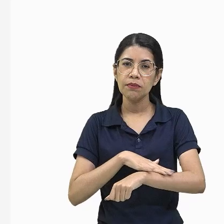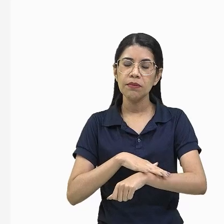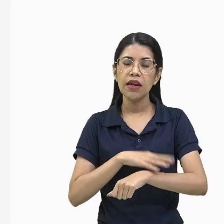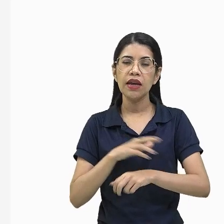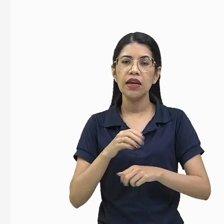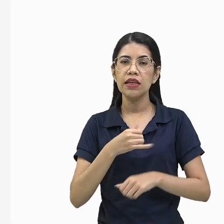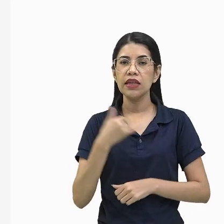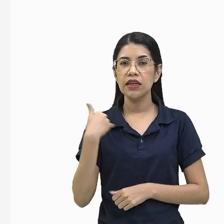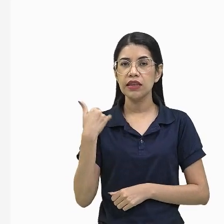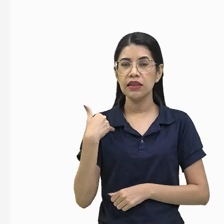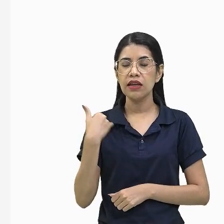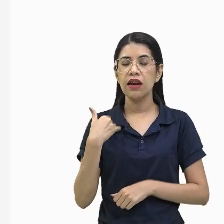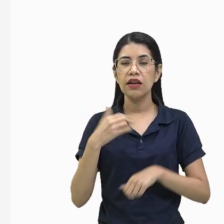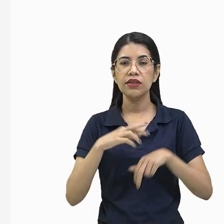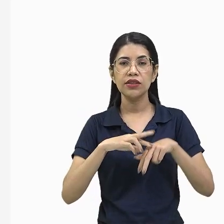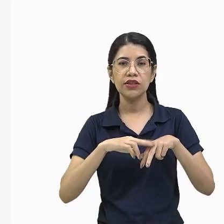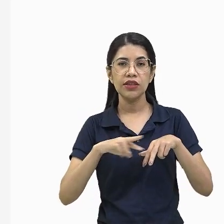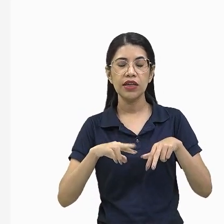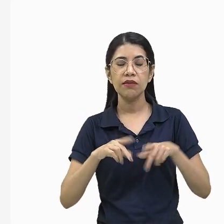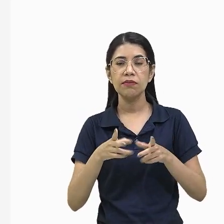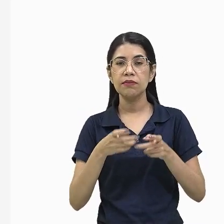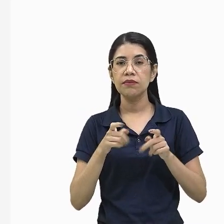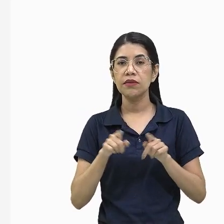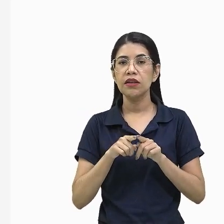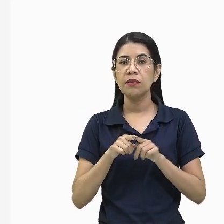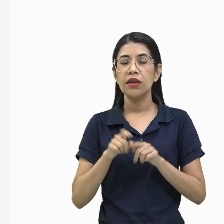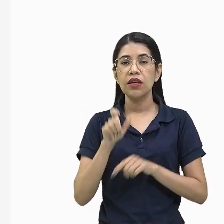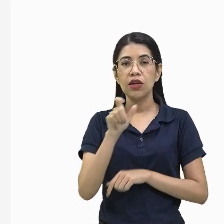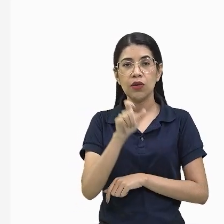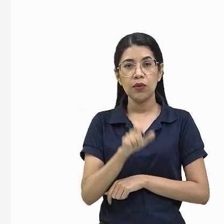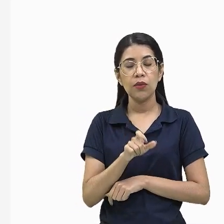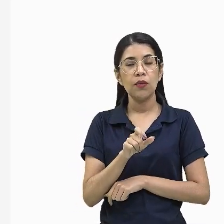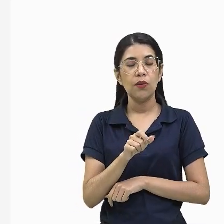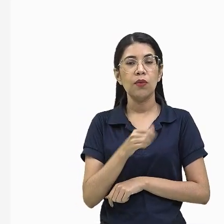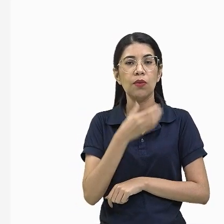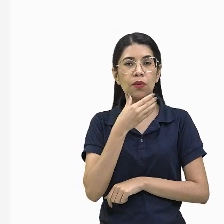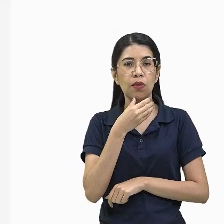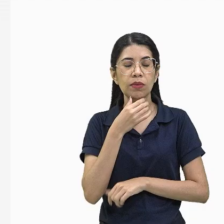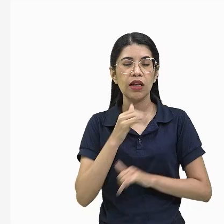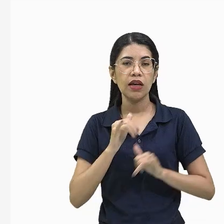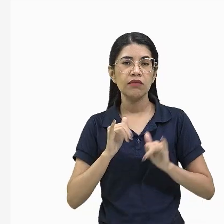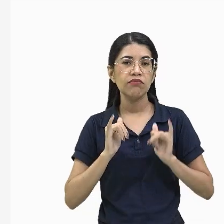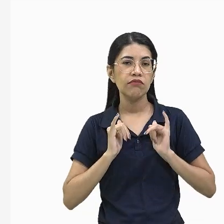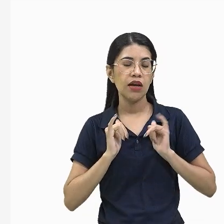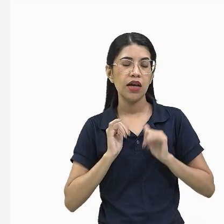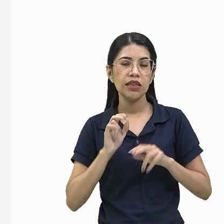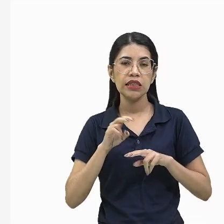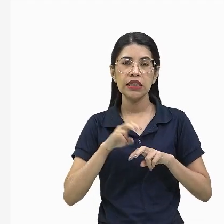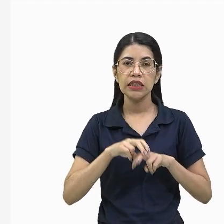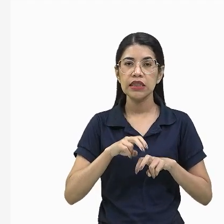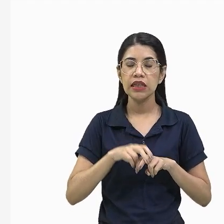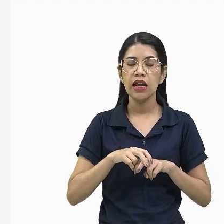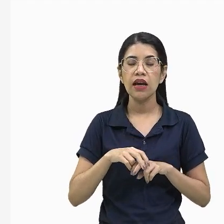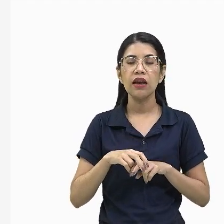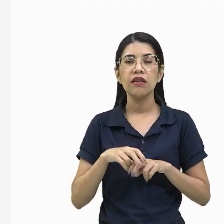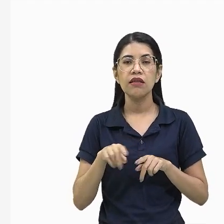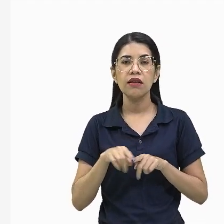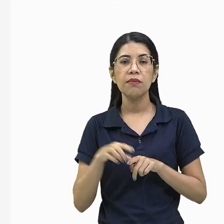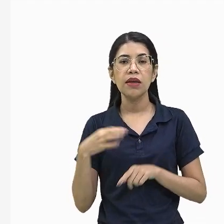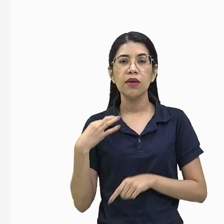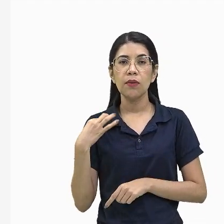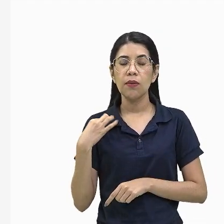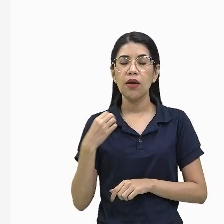gêneros também. Você observa que esse senhor também está sentado de forma relaxada, vestindo uma camisa